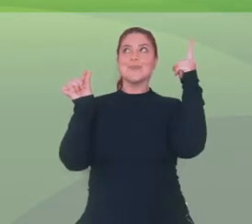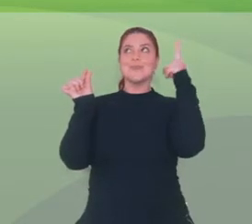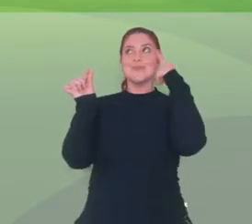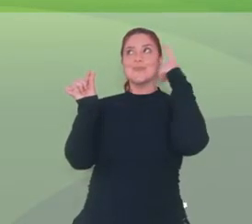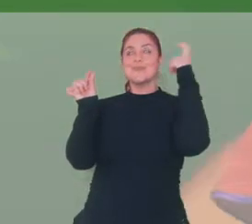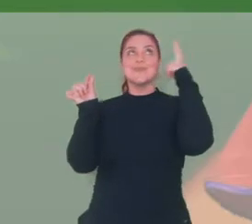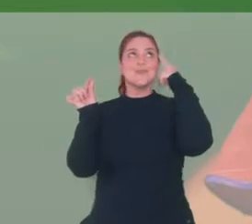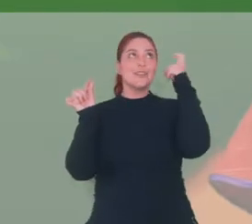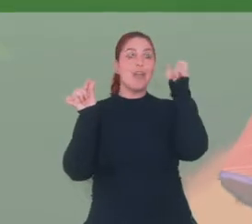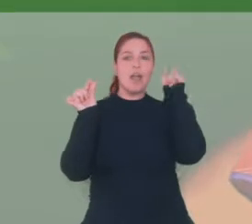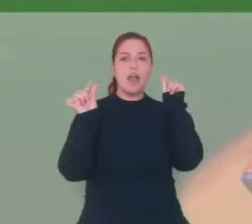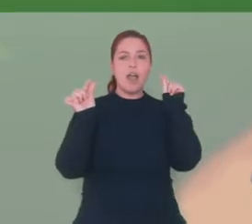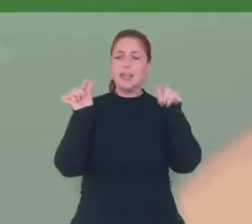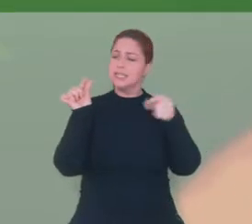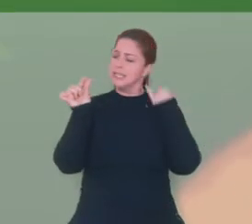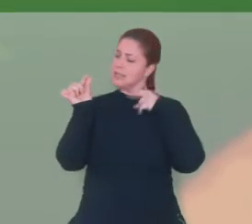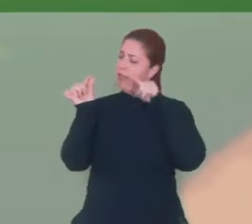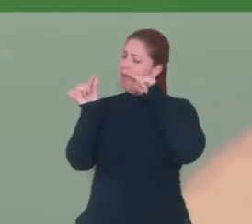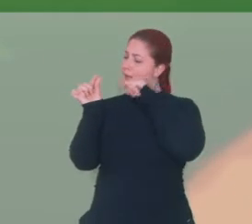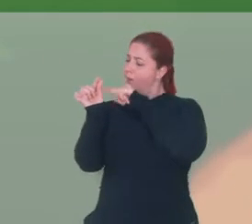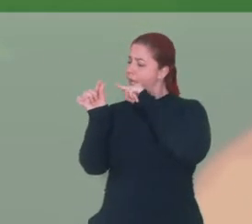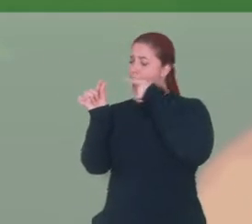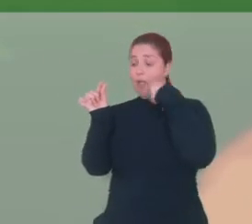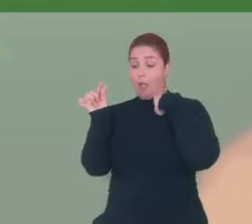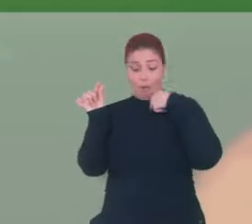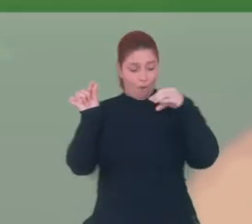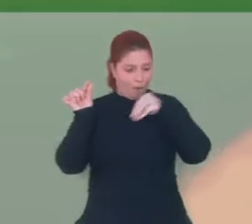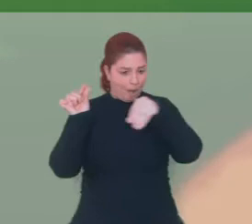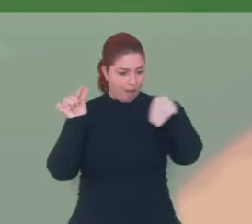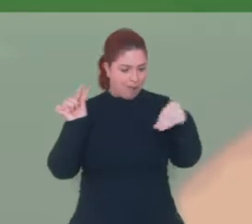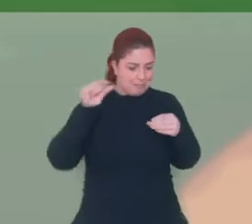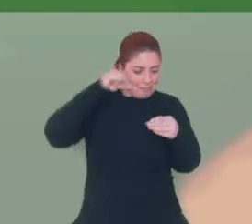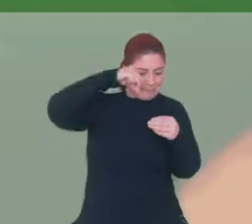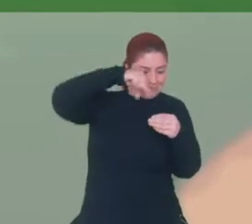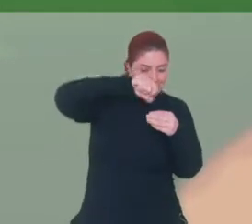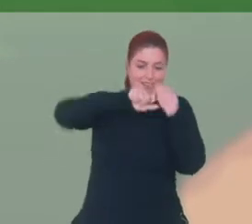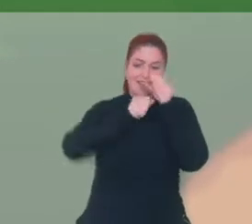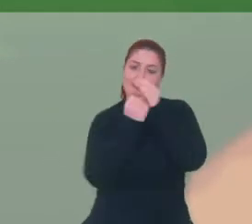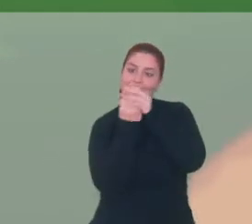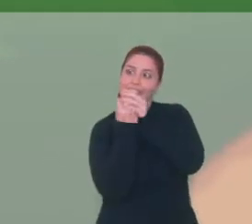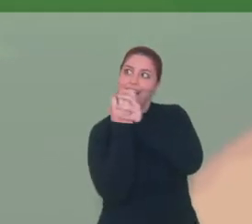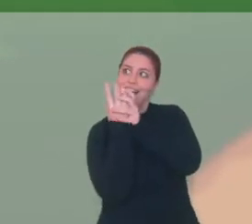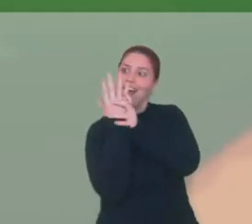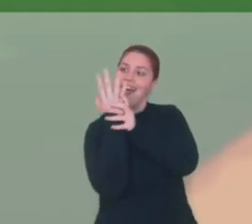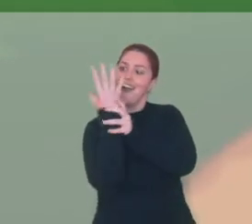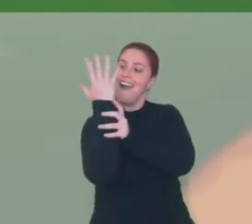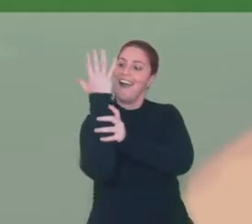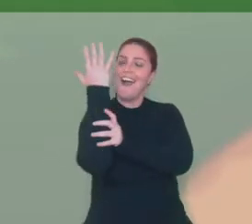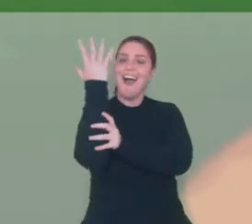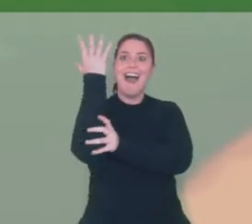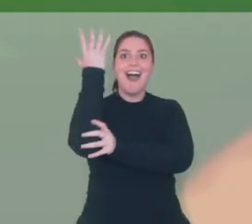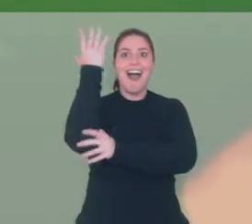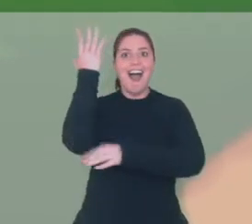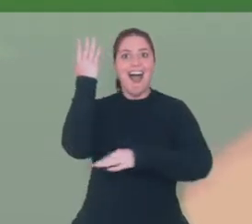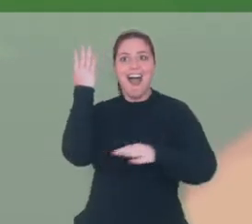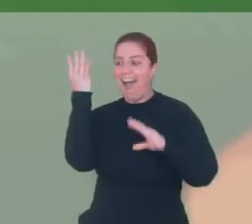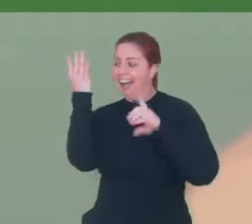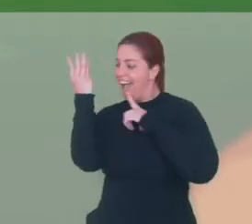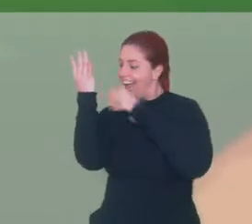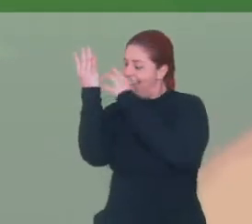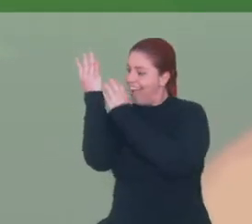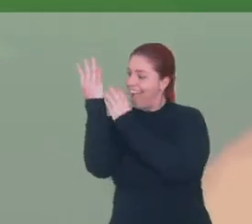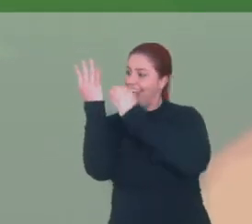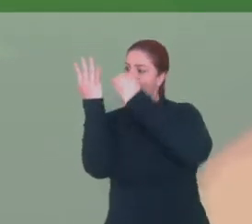planejar. Se este grão eu plantar, logo terei espigas cheias